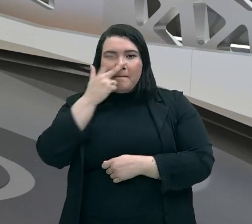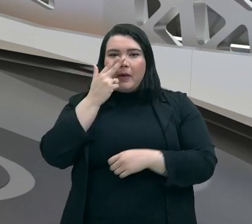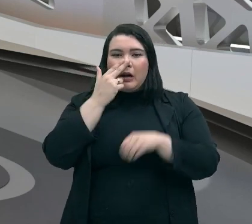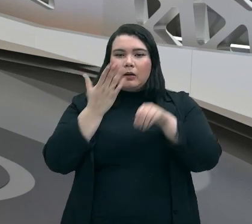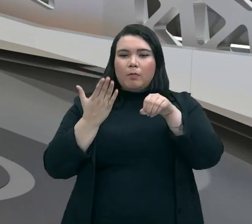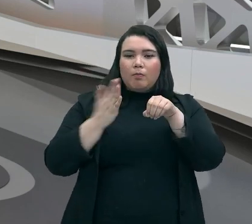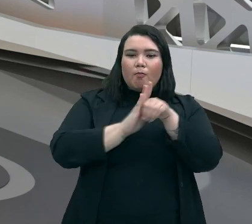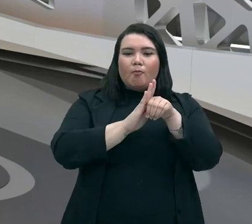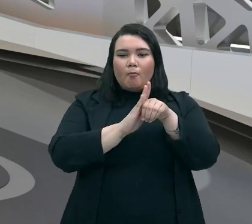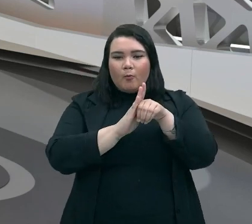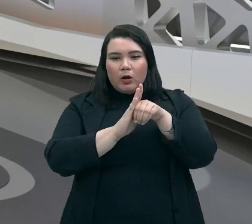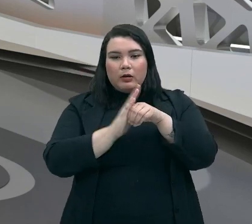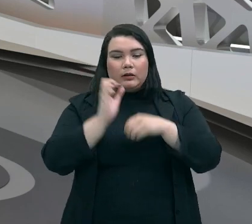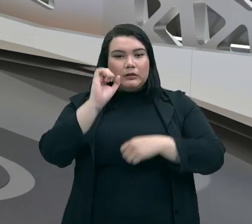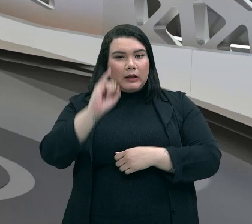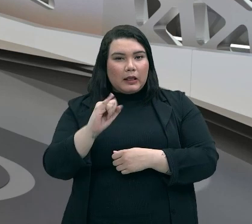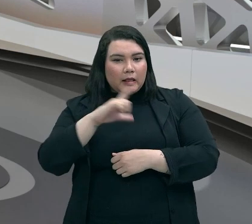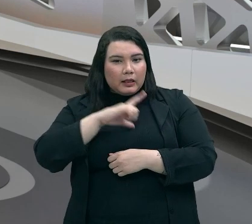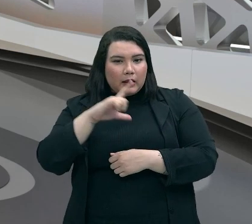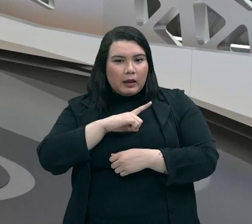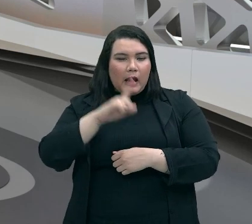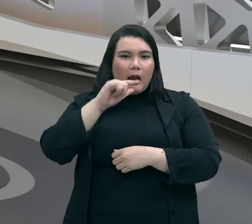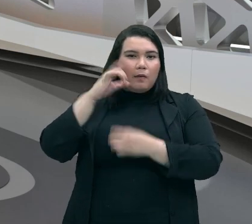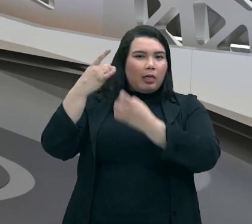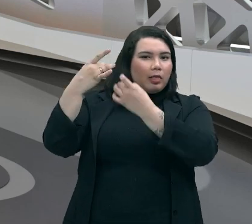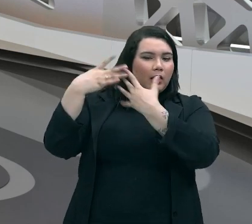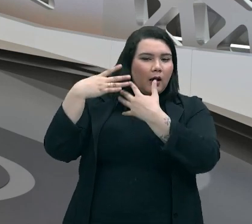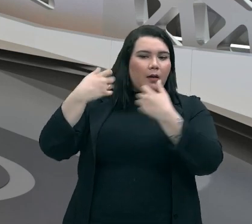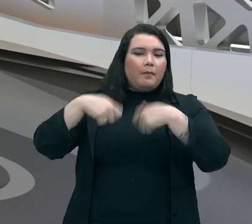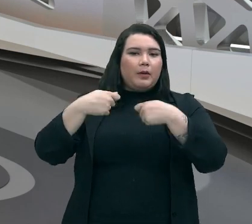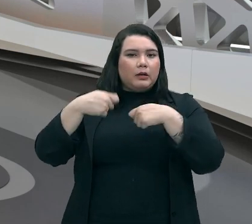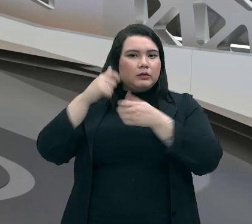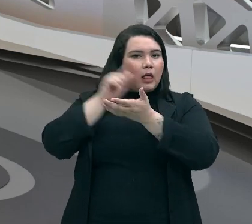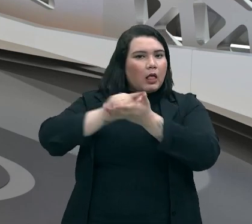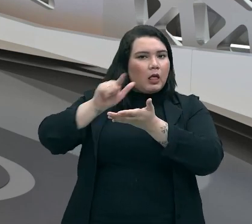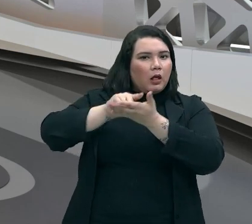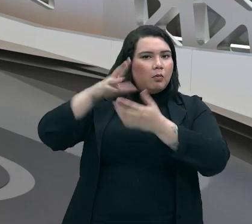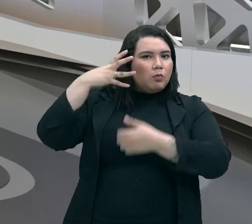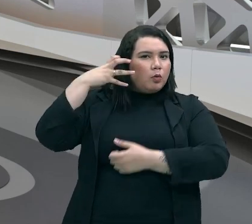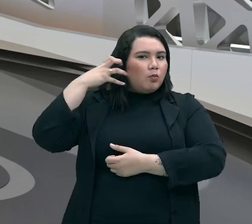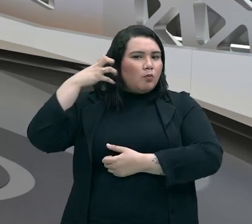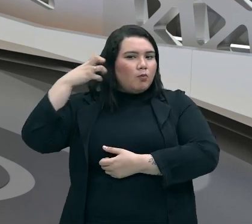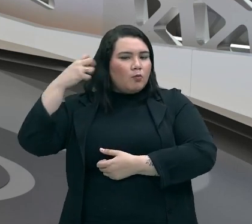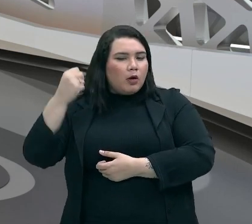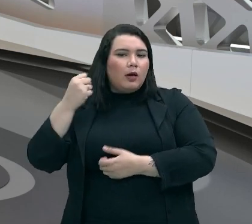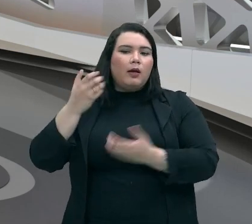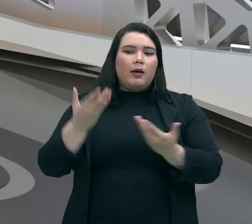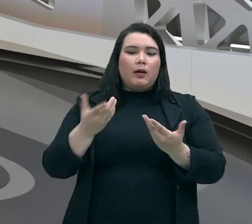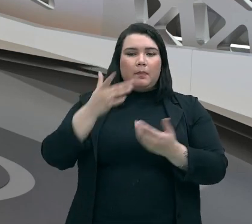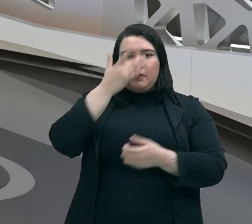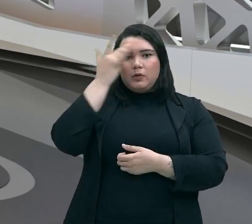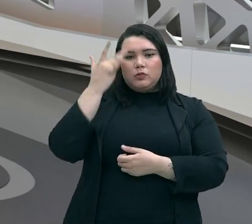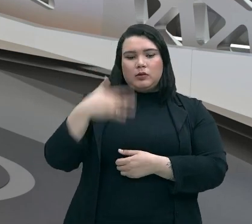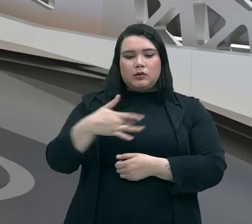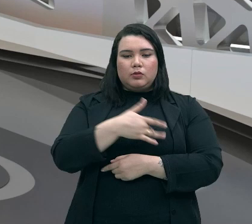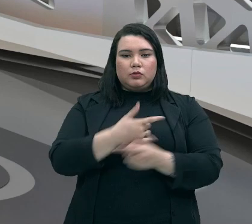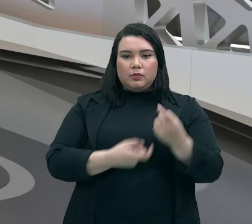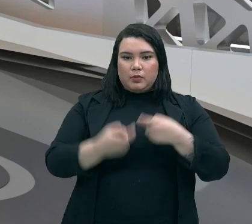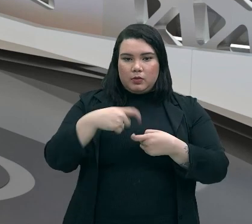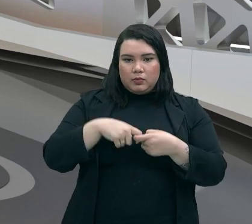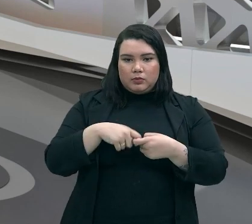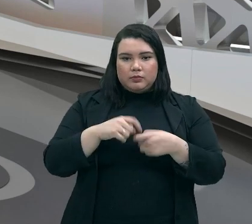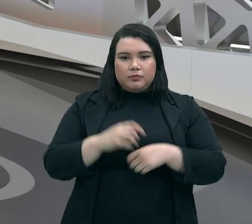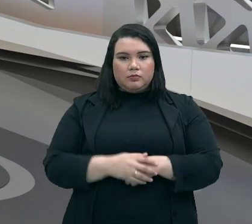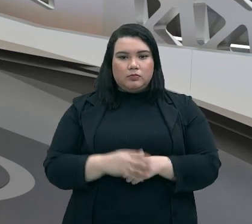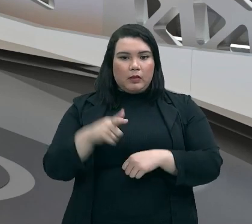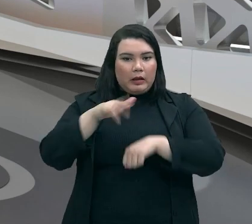tem algum tipo de inflamação, de líquido ali acumulado, precisa ser retirado para a pessoa ficar bem. Entendi. Certo? E a otite,